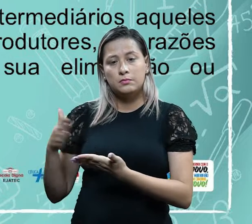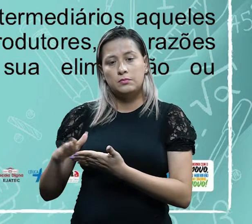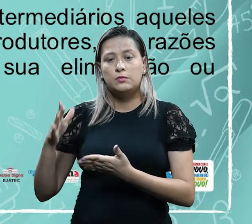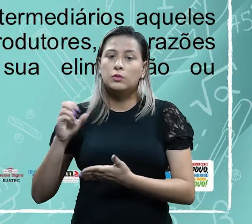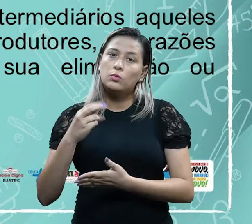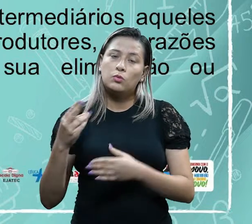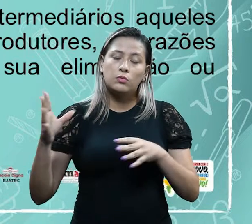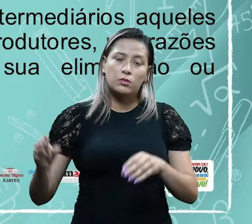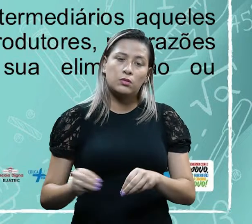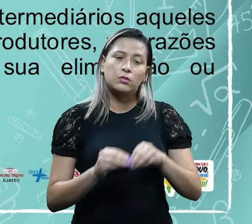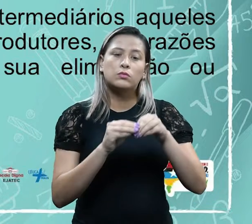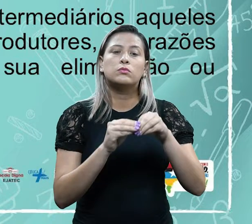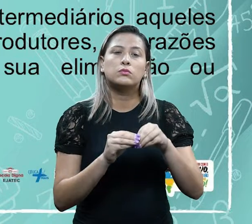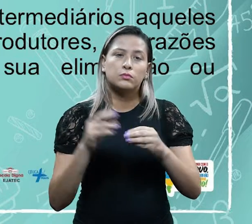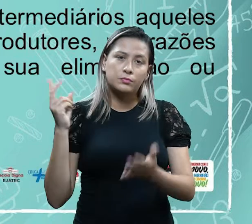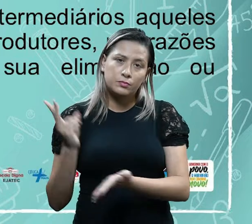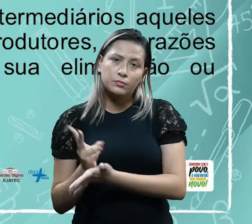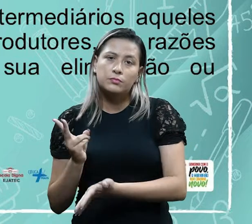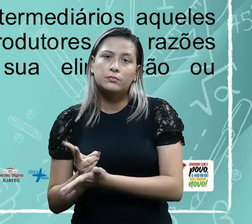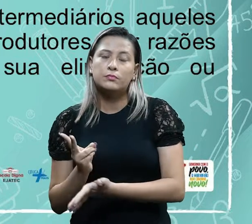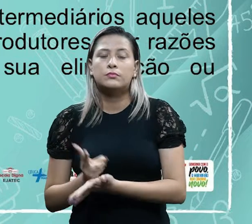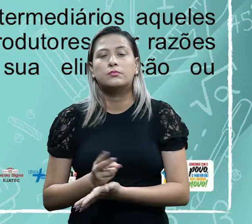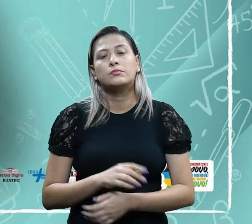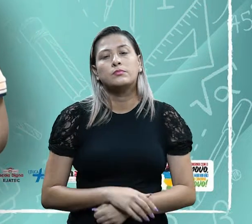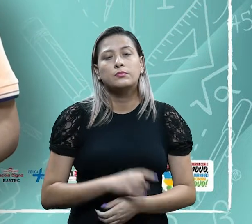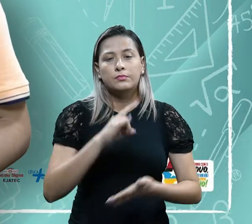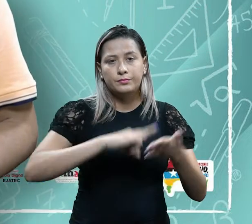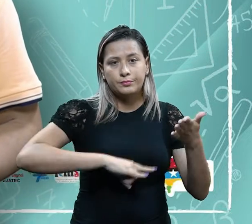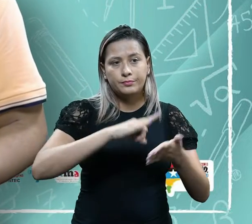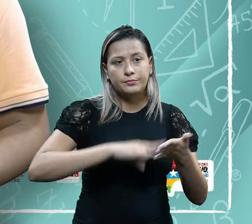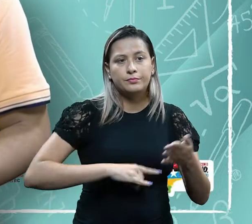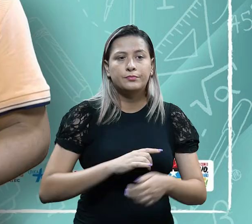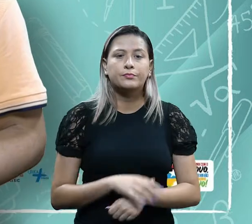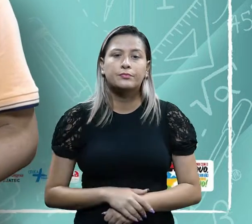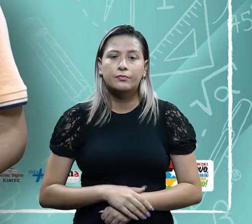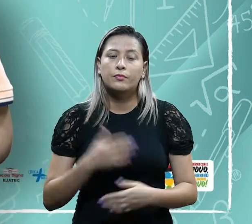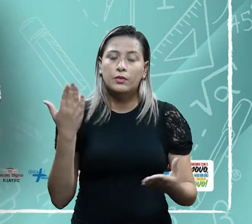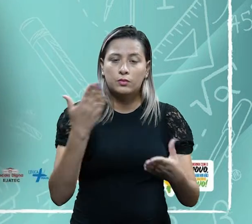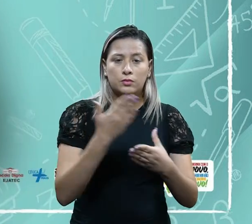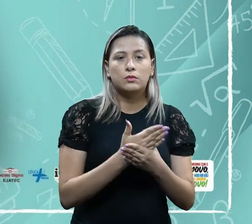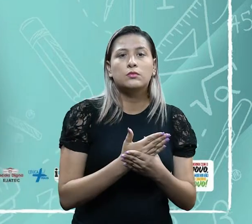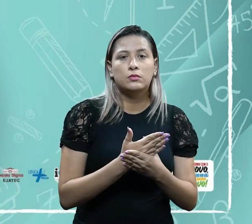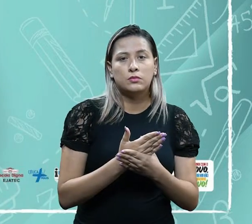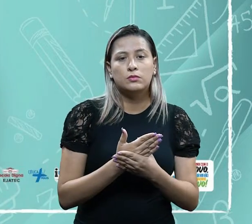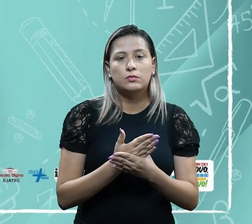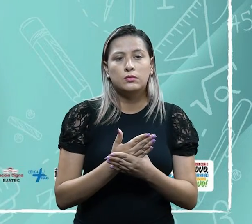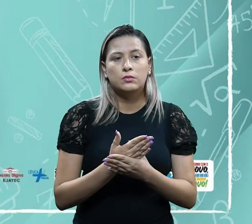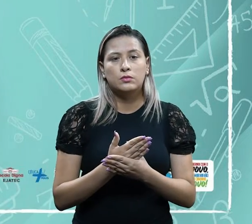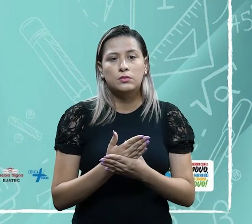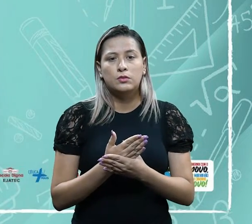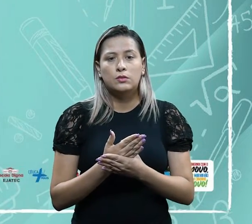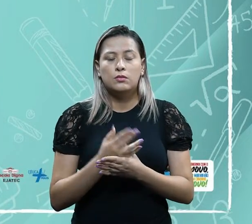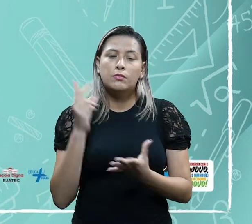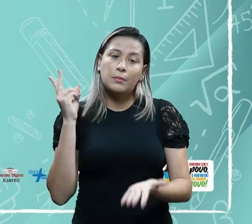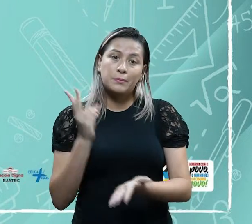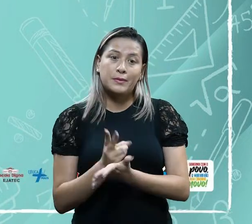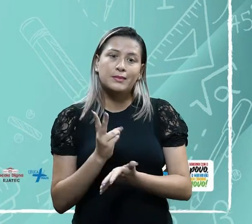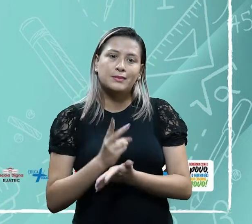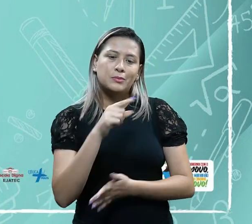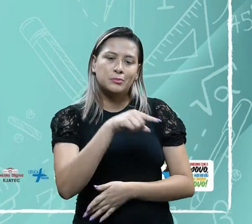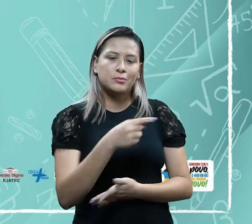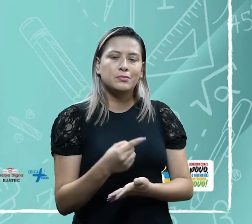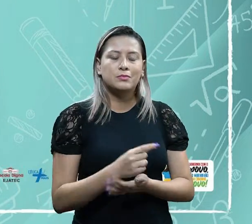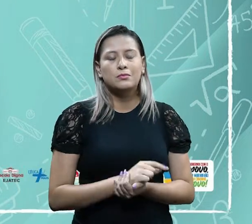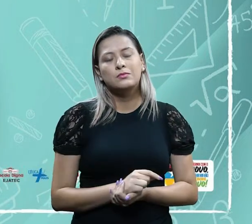eliminação ou recolhimento para a guarda permanente. Os arquivos, eles também não irão ficar, né, de forma definitiva lá